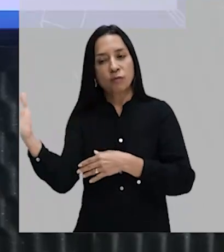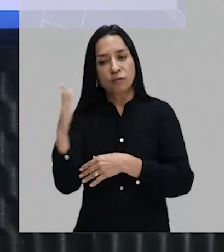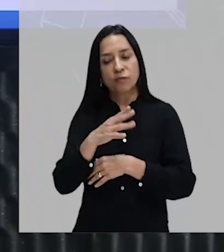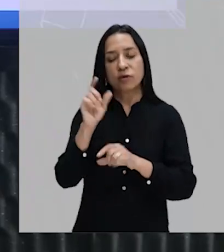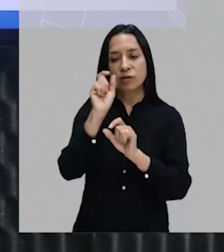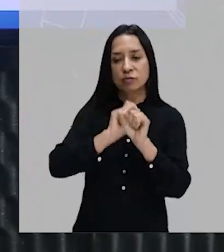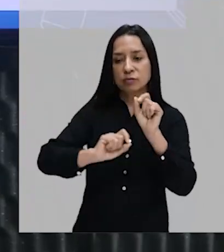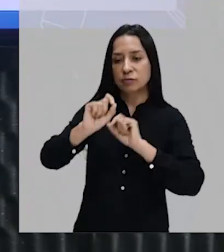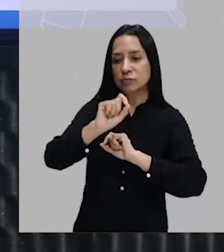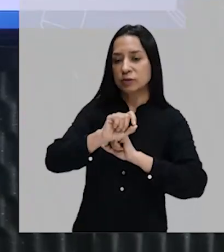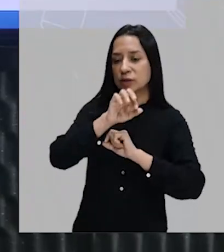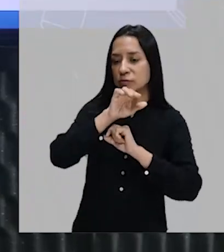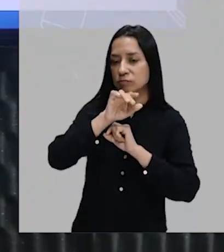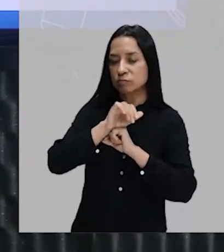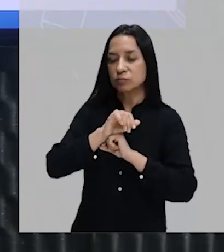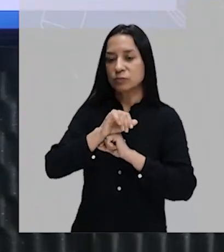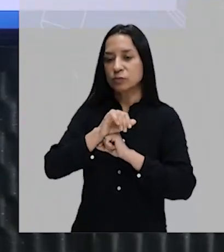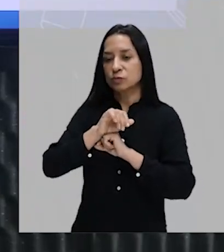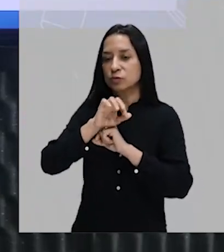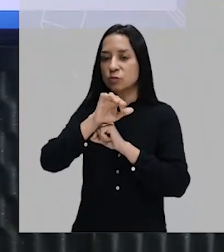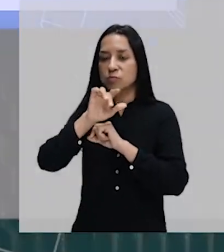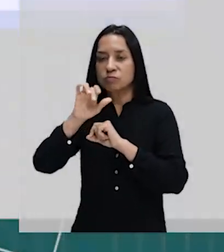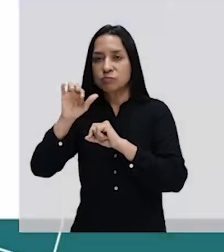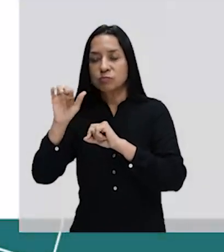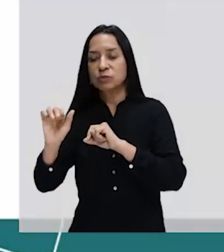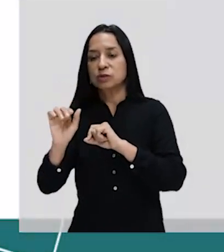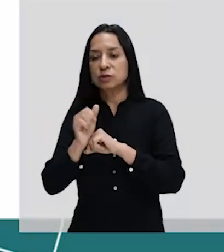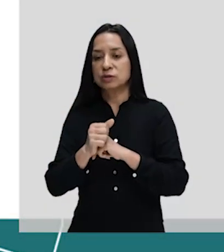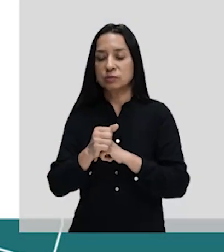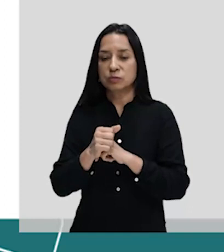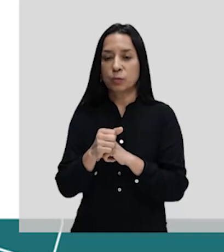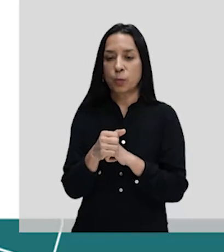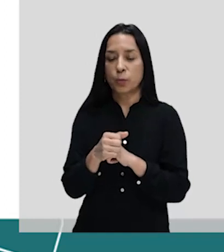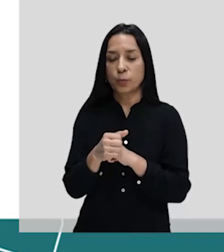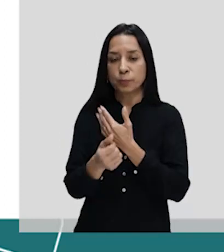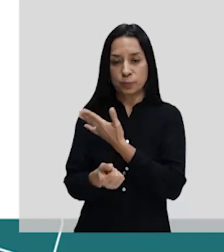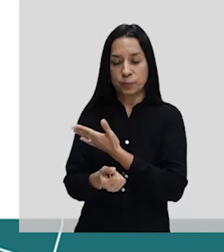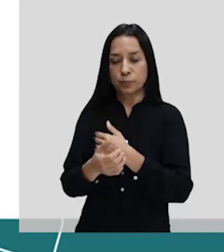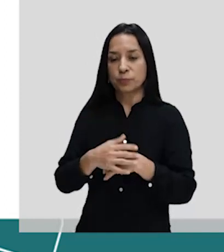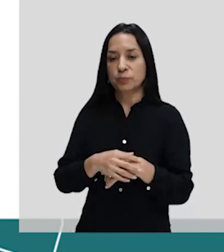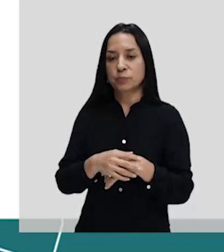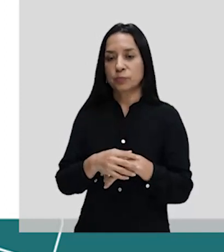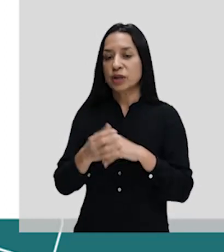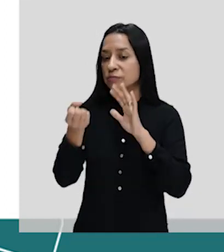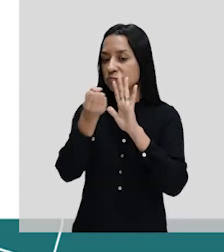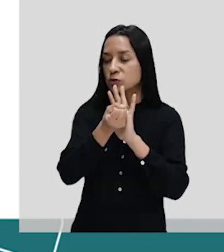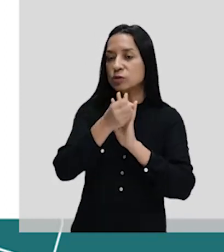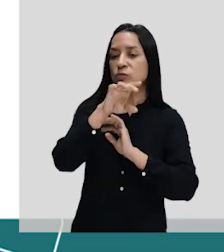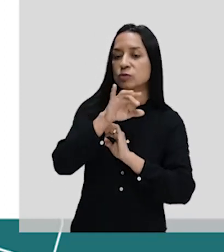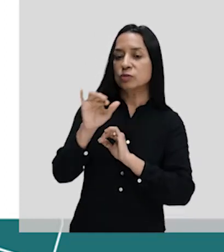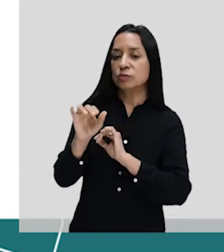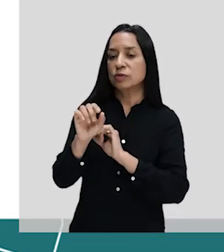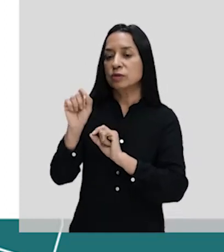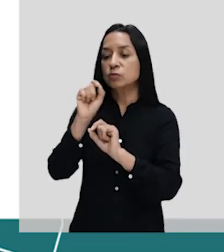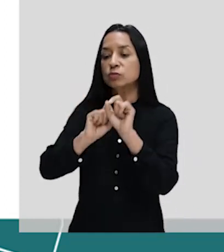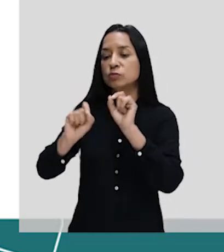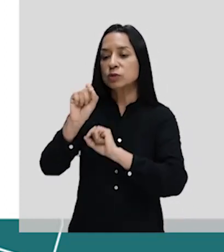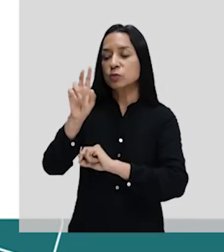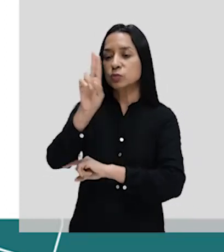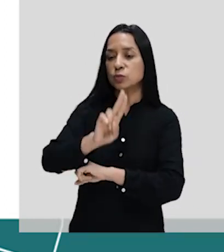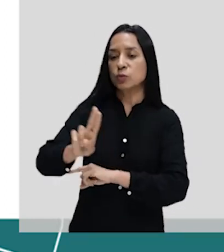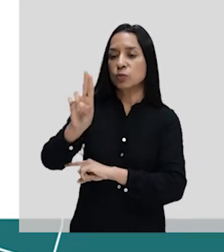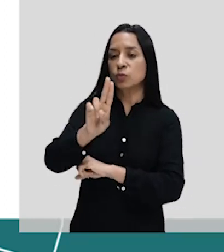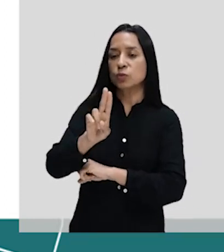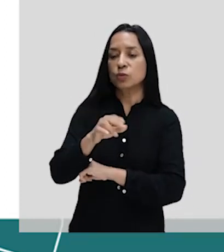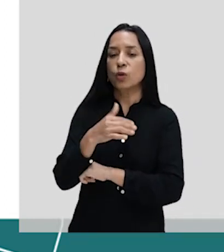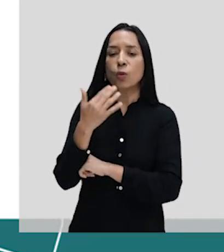signos ortográficos e suas aplicações. Então, los signos ortográficos e suas aplicações. Quais